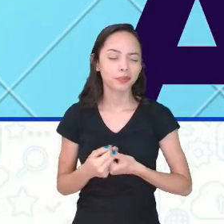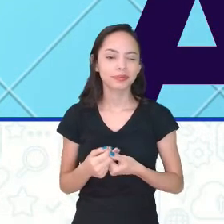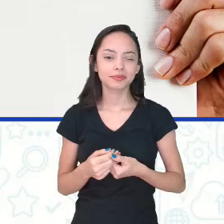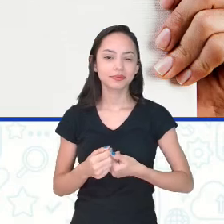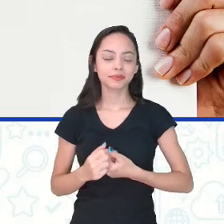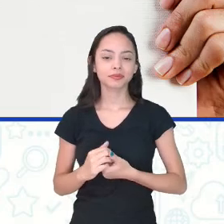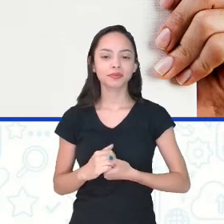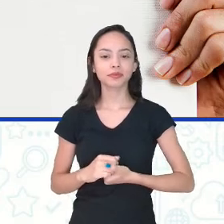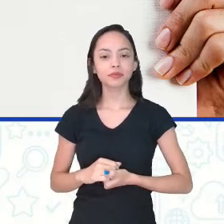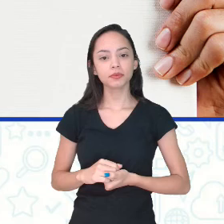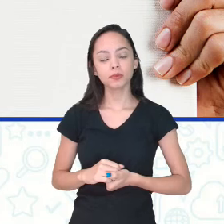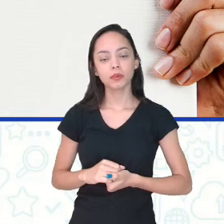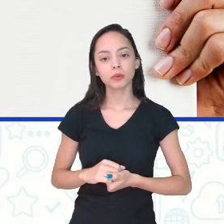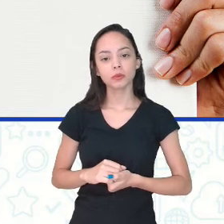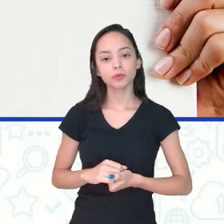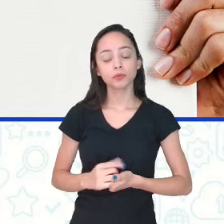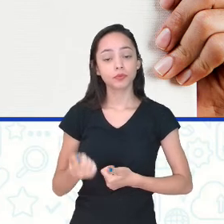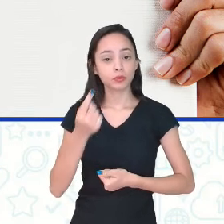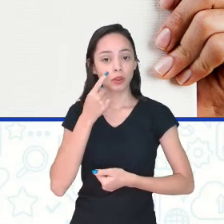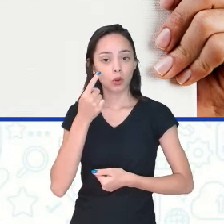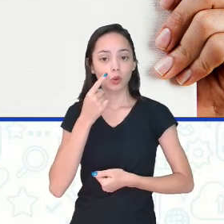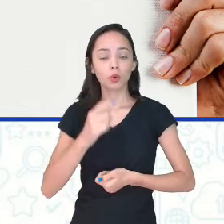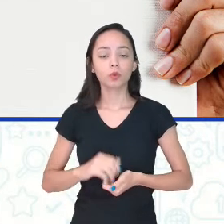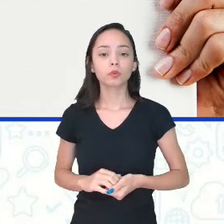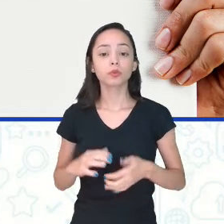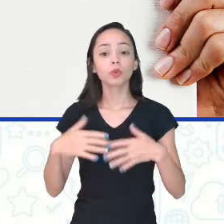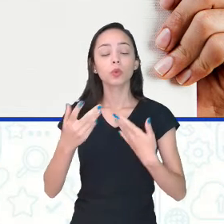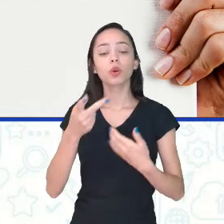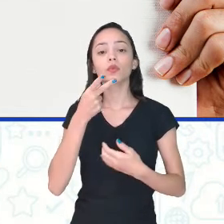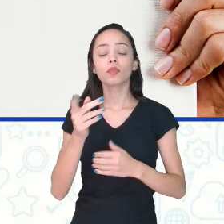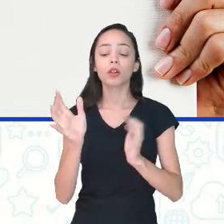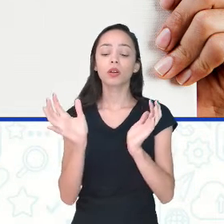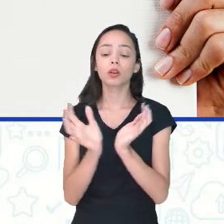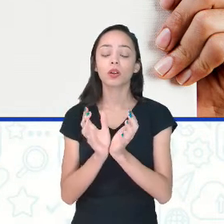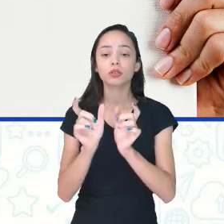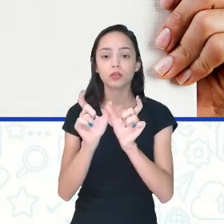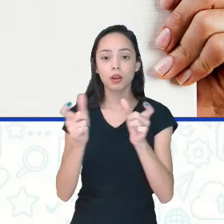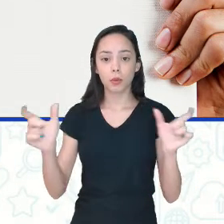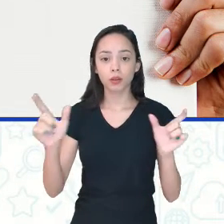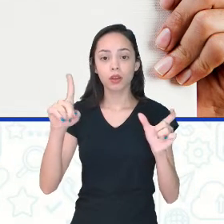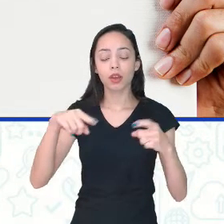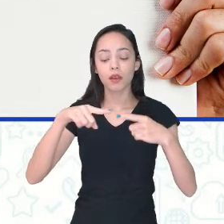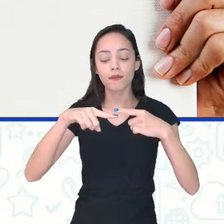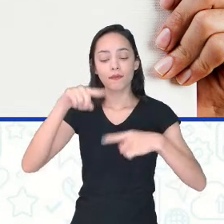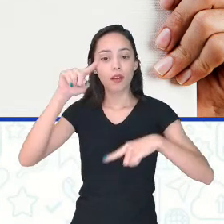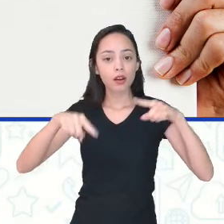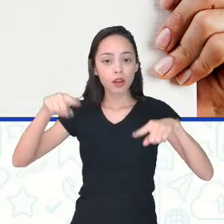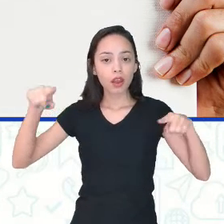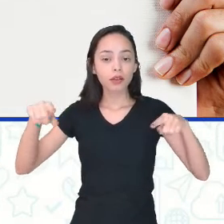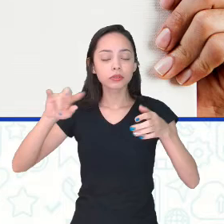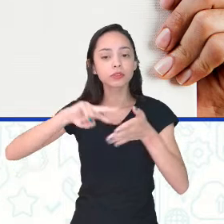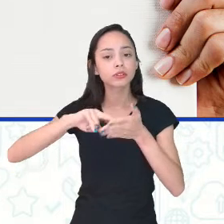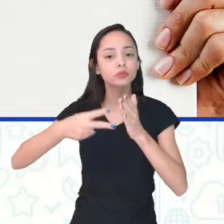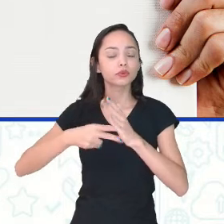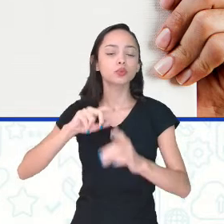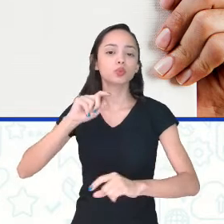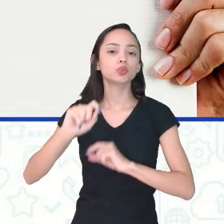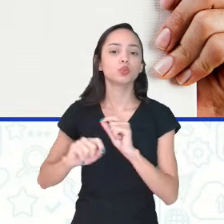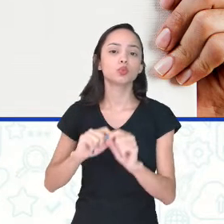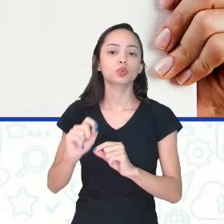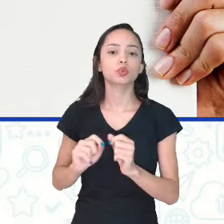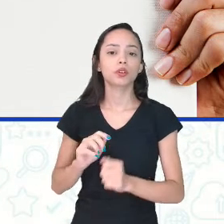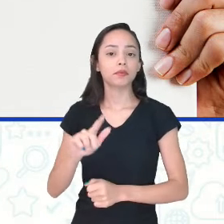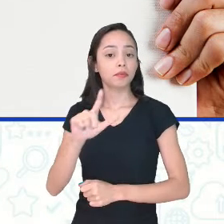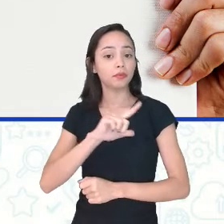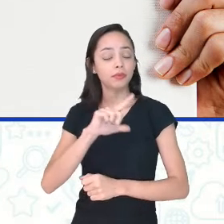aí. Então, ó, quando se diz que uma classe gramatical é variável, significa o quê? Que possui